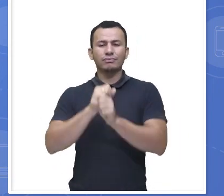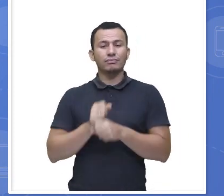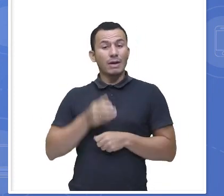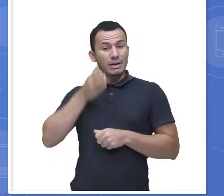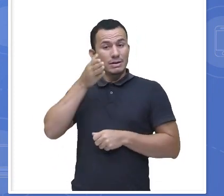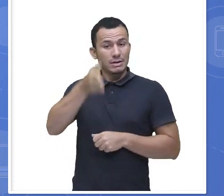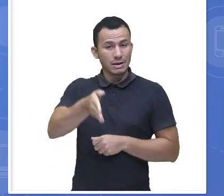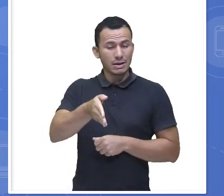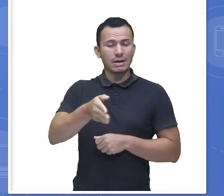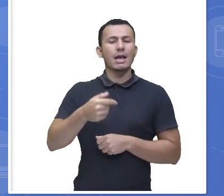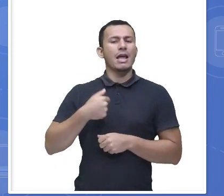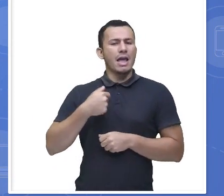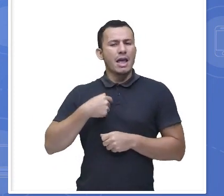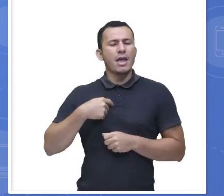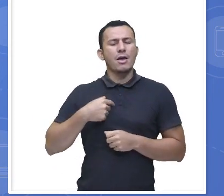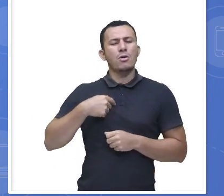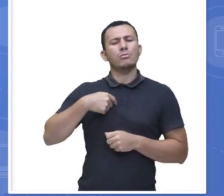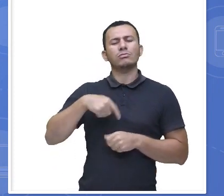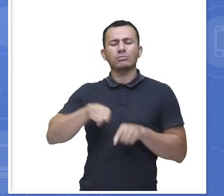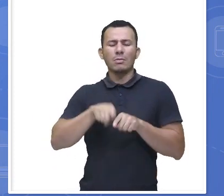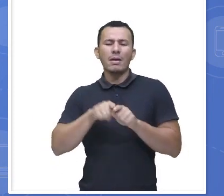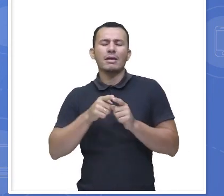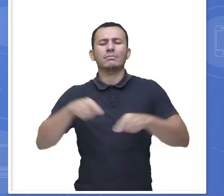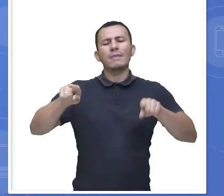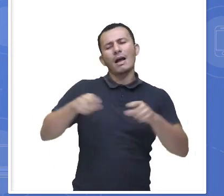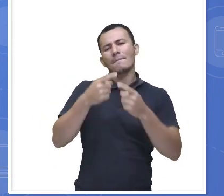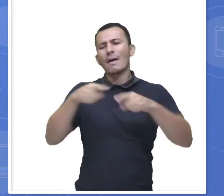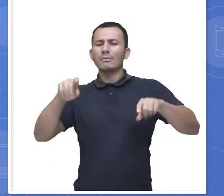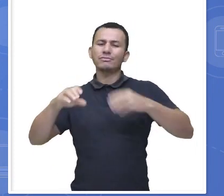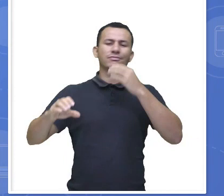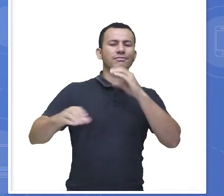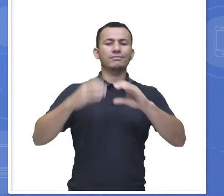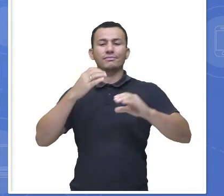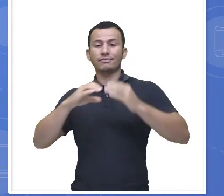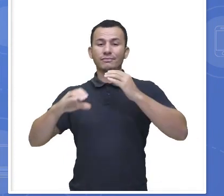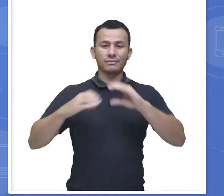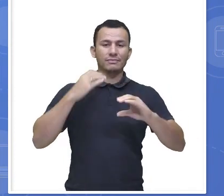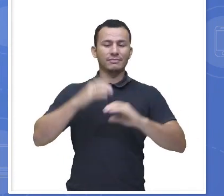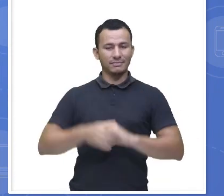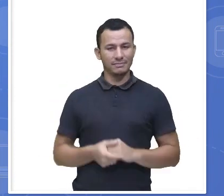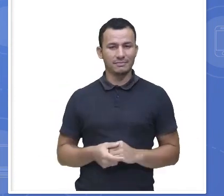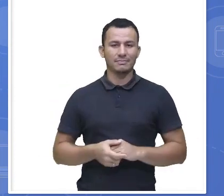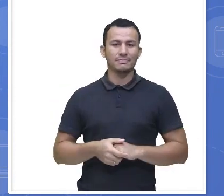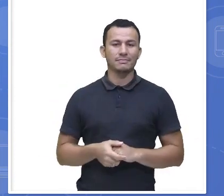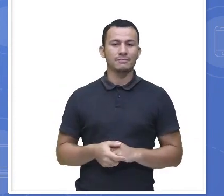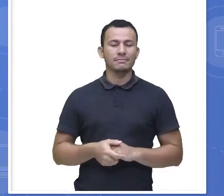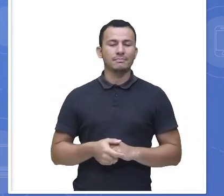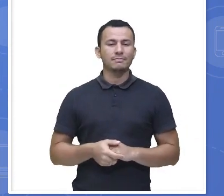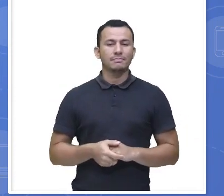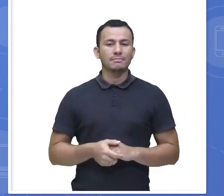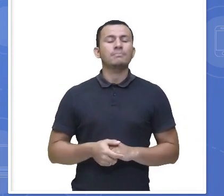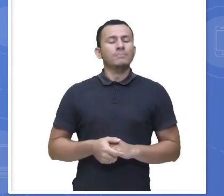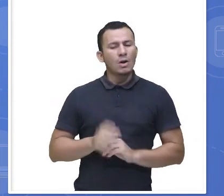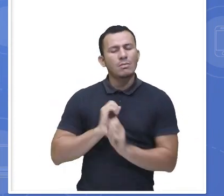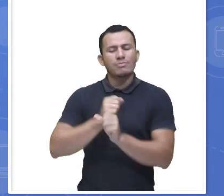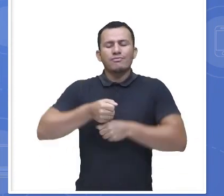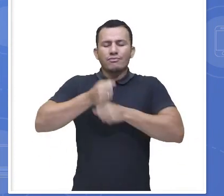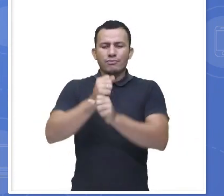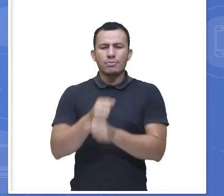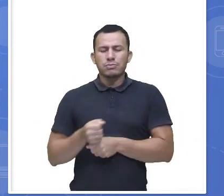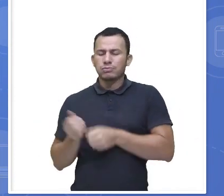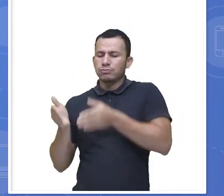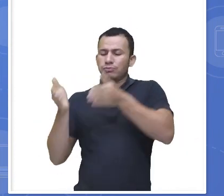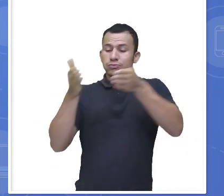ação, eu seguia pela estrada cantando. Muito bem, seguindo. Quando eu e meu Jeg chegamos